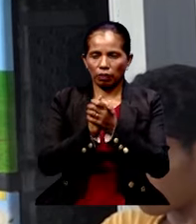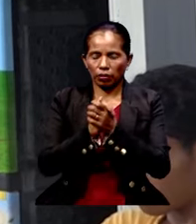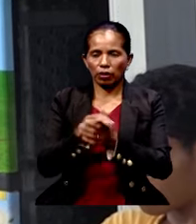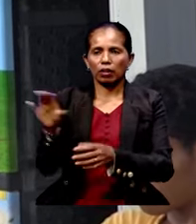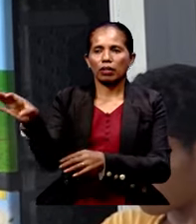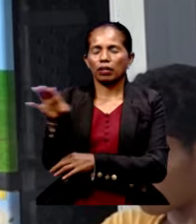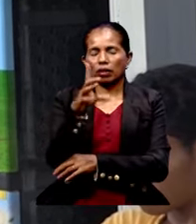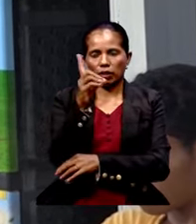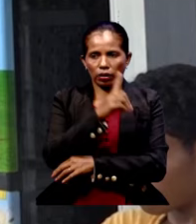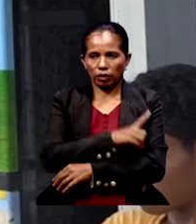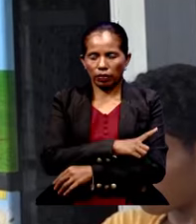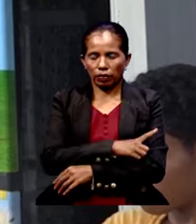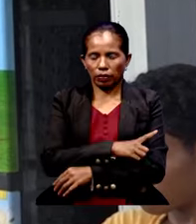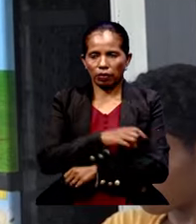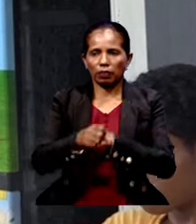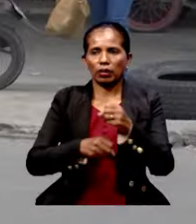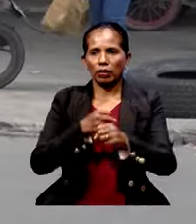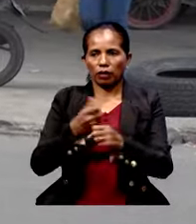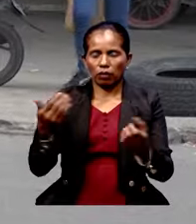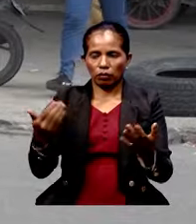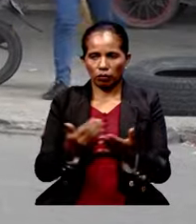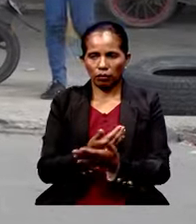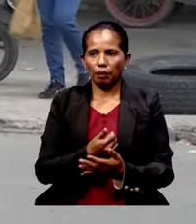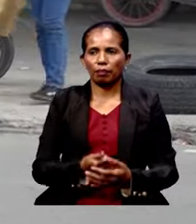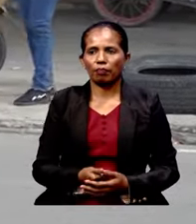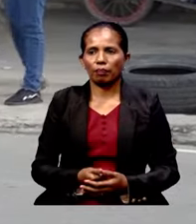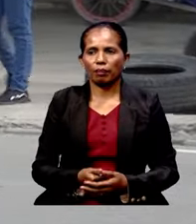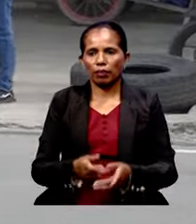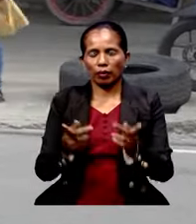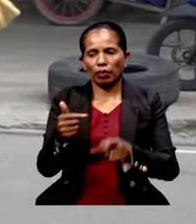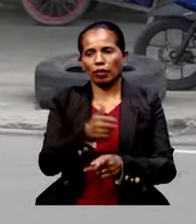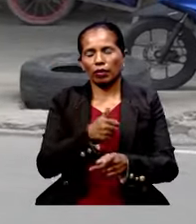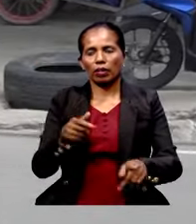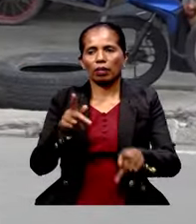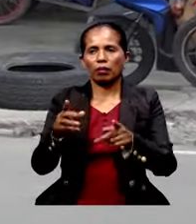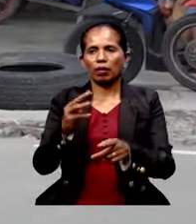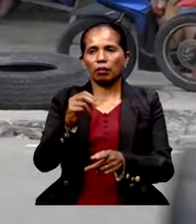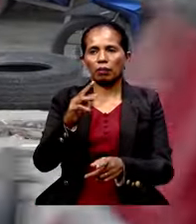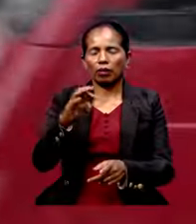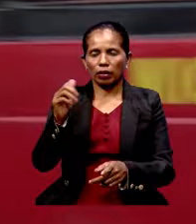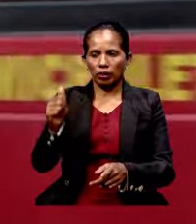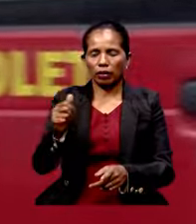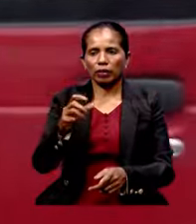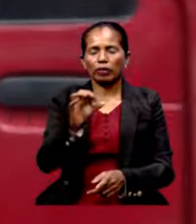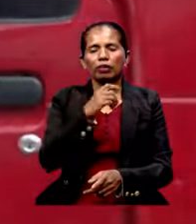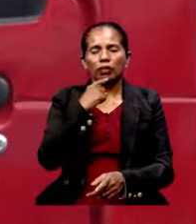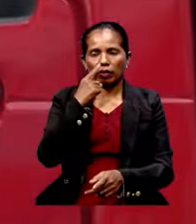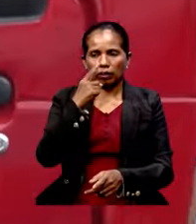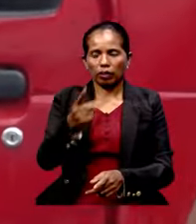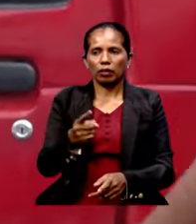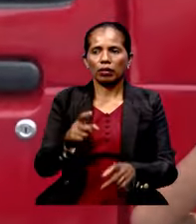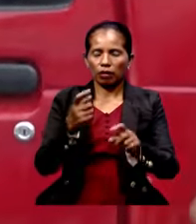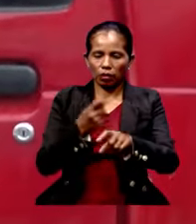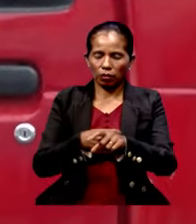e mos dua ano novo. Ia sorenselu comprador Maria Fátima Soares Atete,